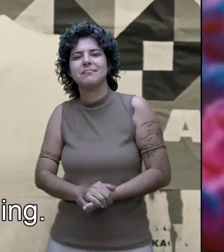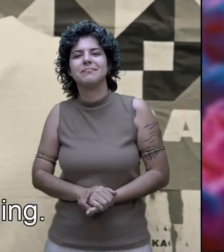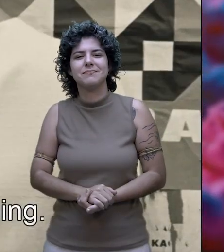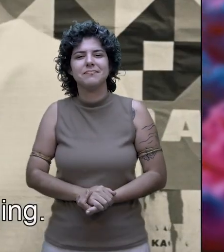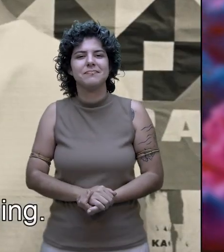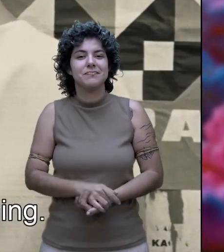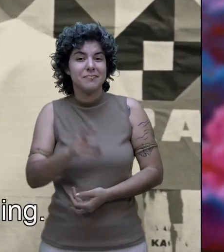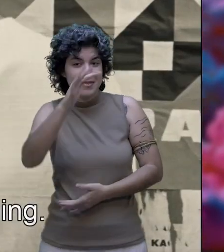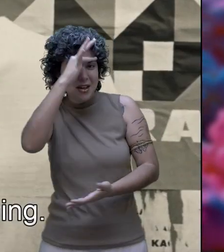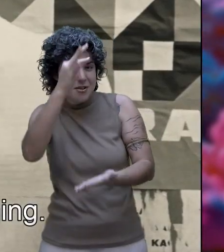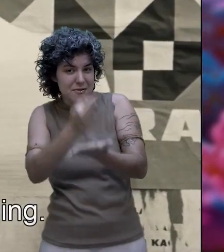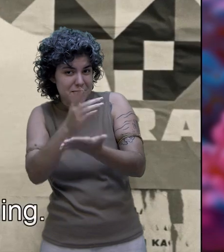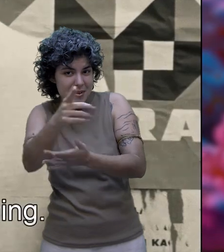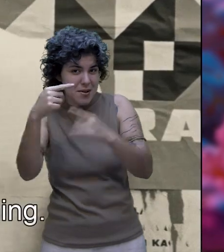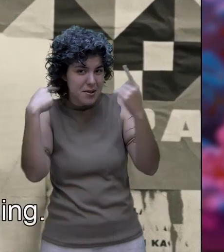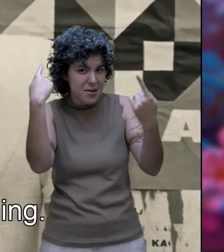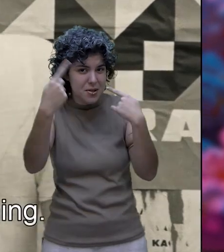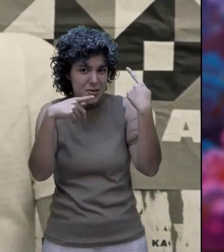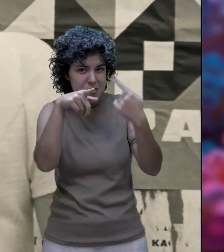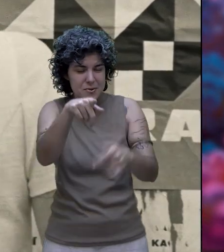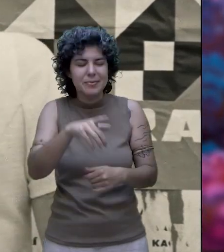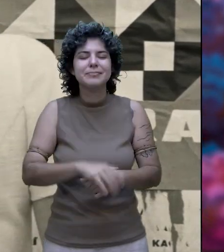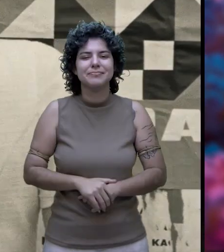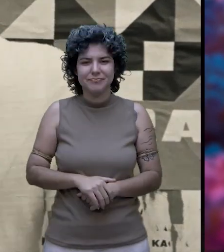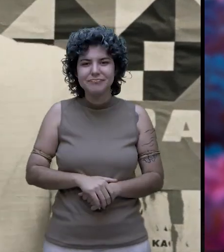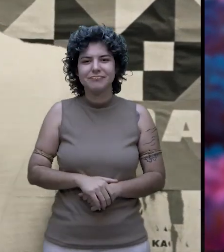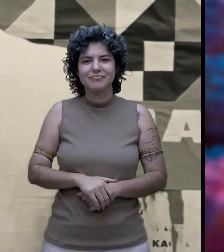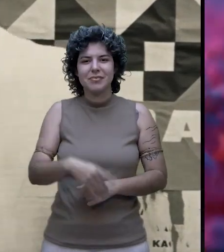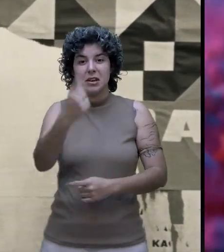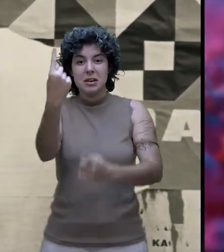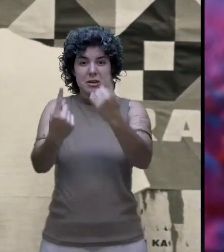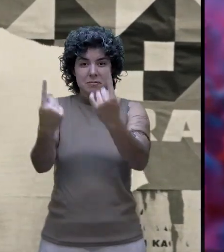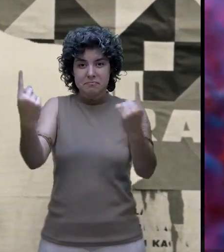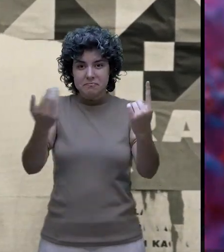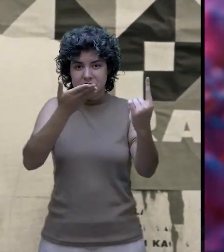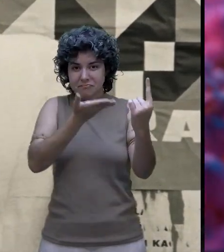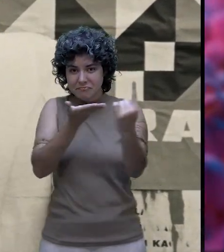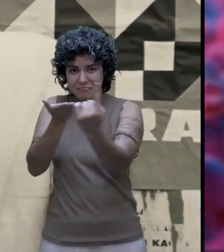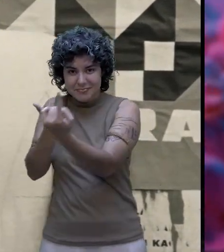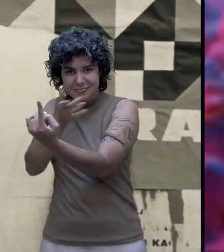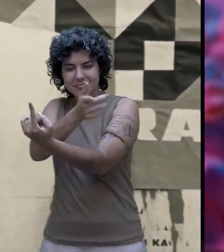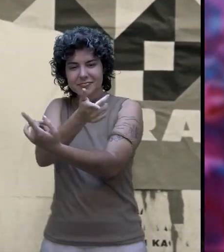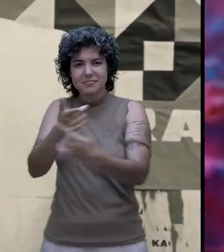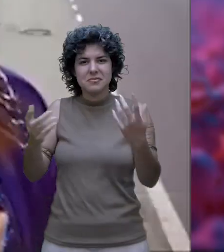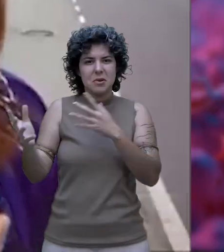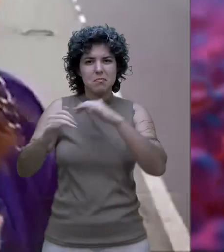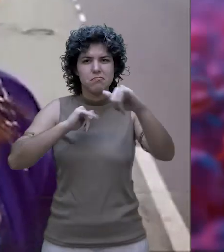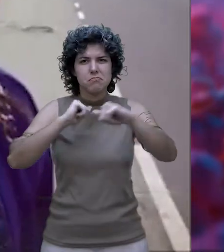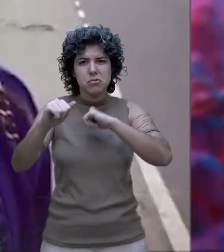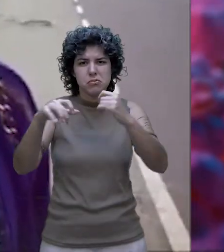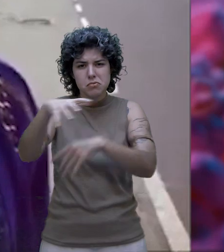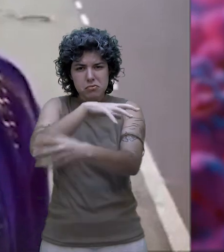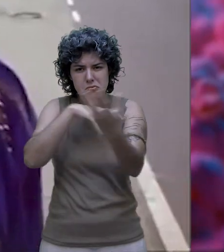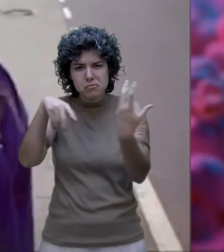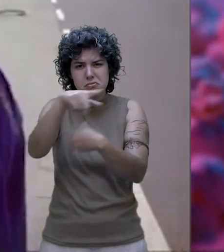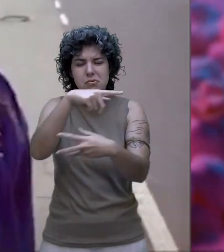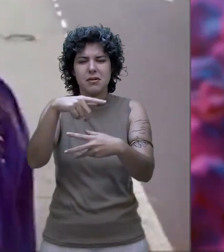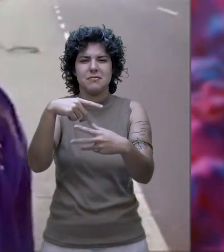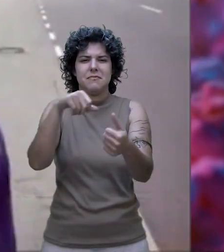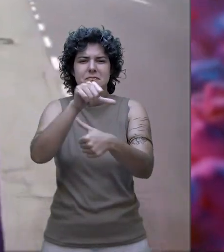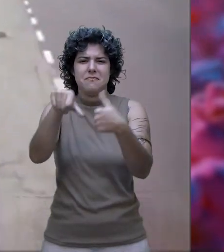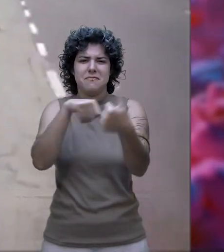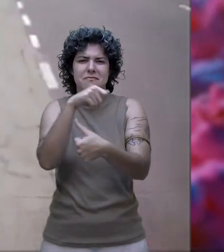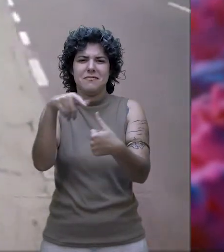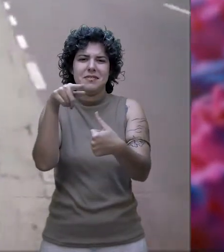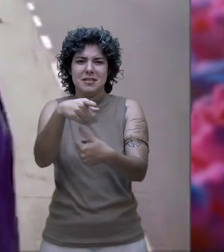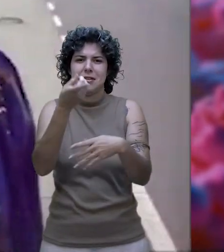malucas. Fé nas malucas, as personagens que tacaram o caos no patriarcado e viraram ícones. Ai, que badalo! Ai, que